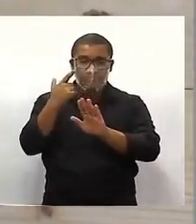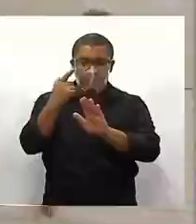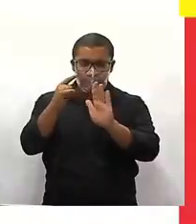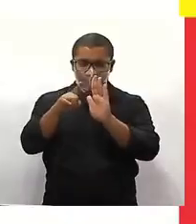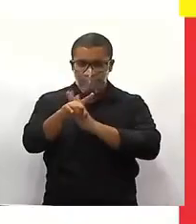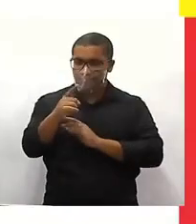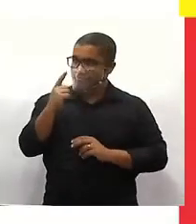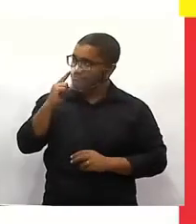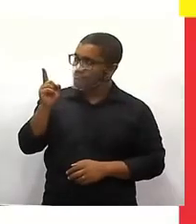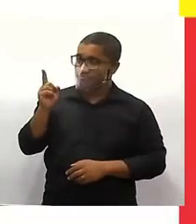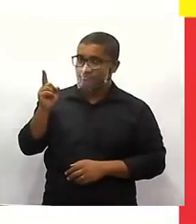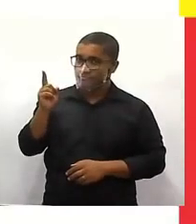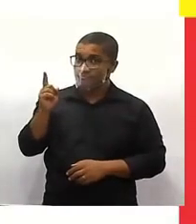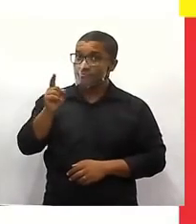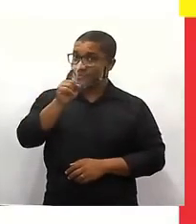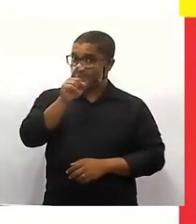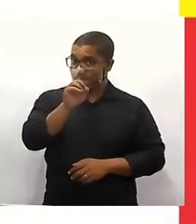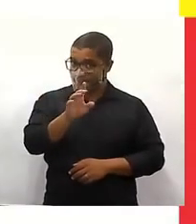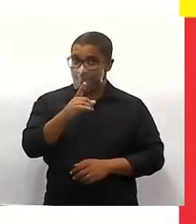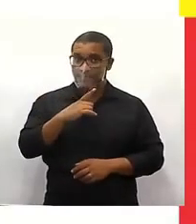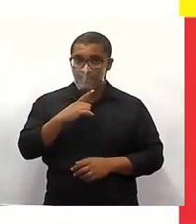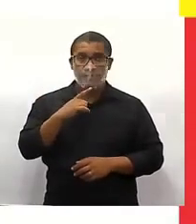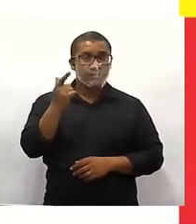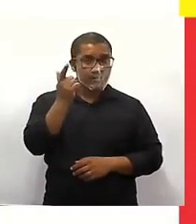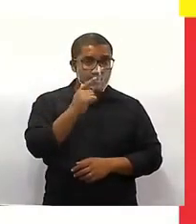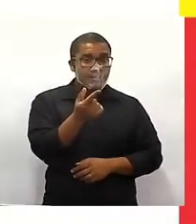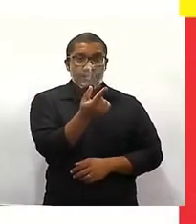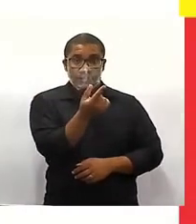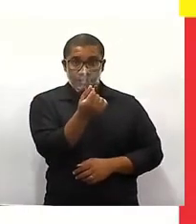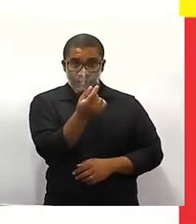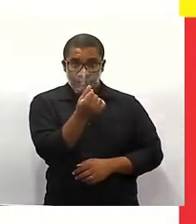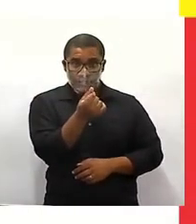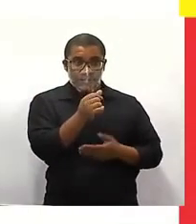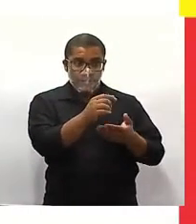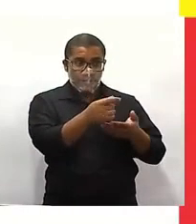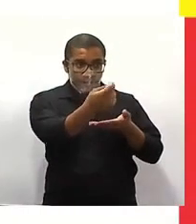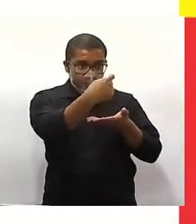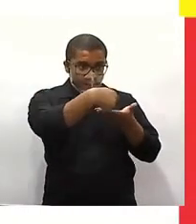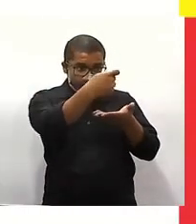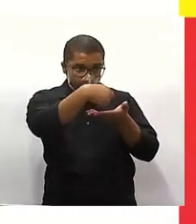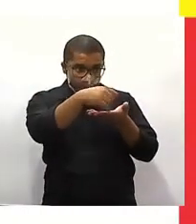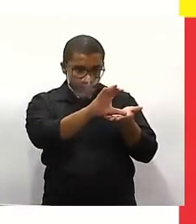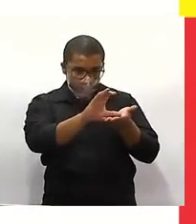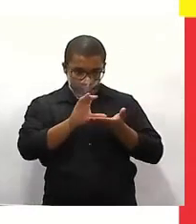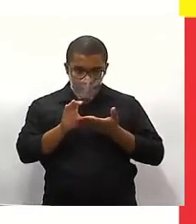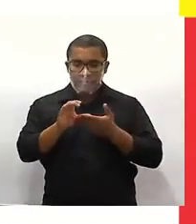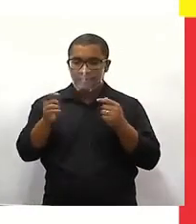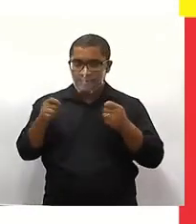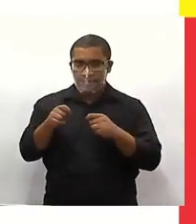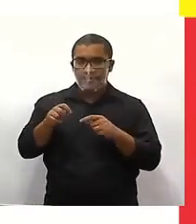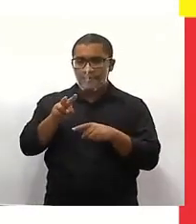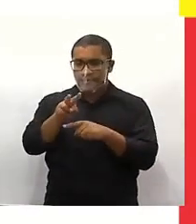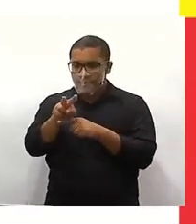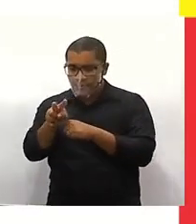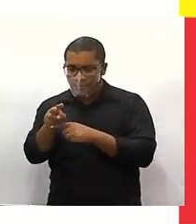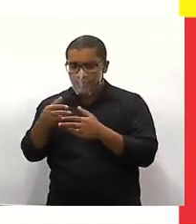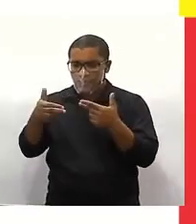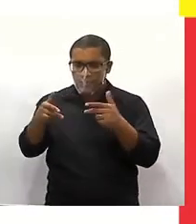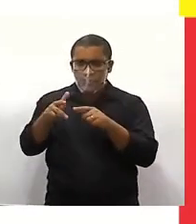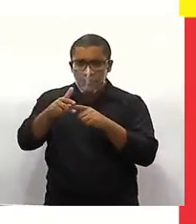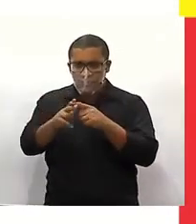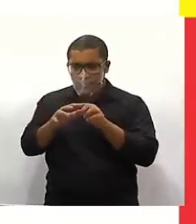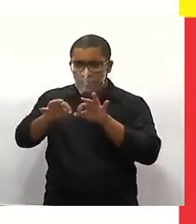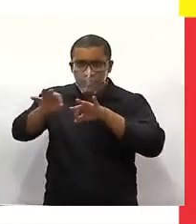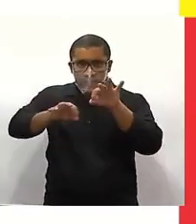olha lá. Obter recursos financeiros para o financiamento de programas de intervenção, contemplando o plano